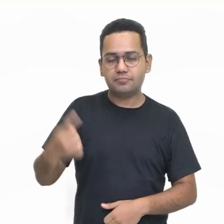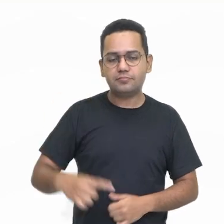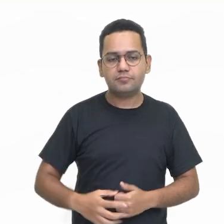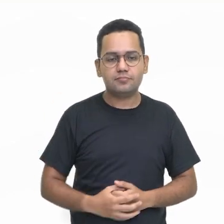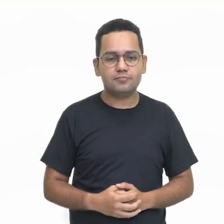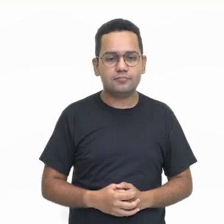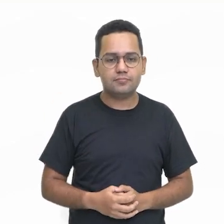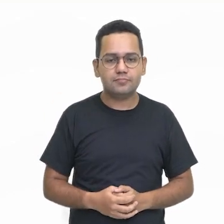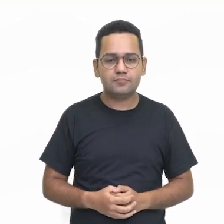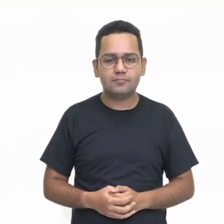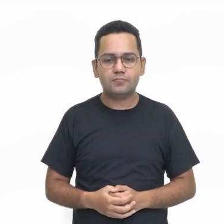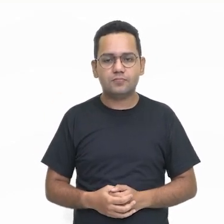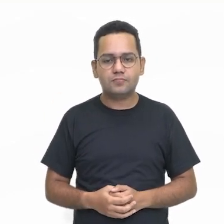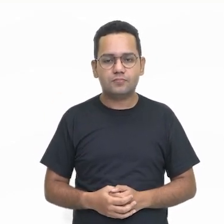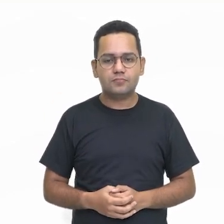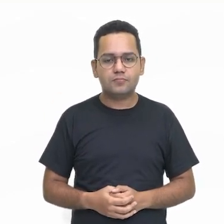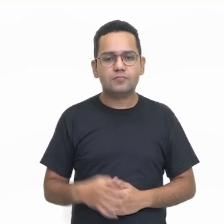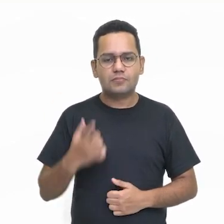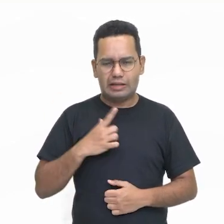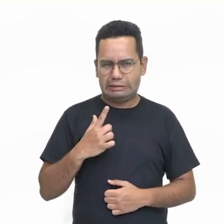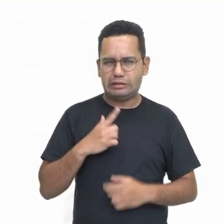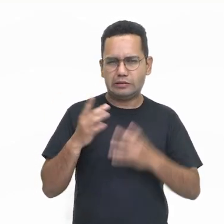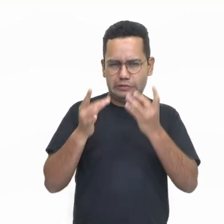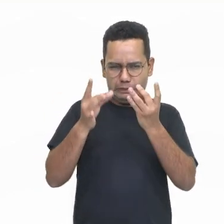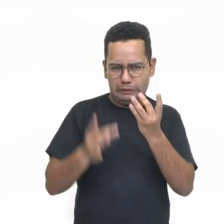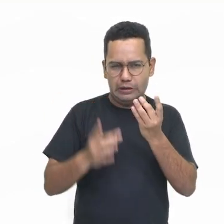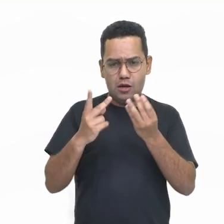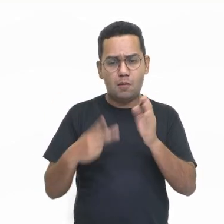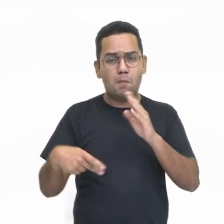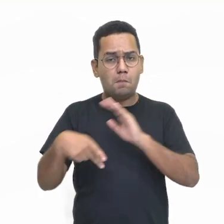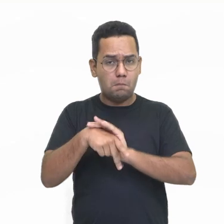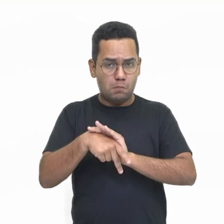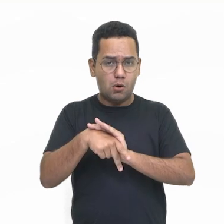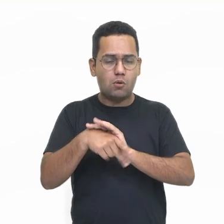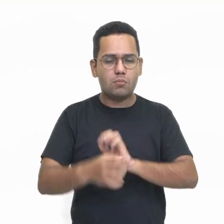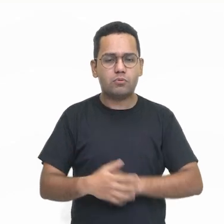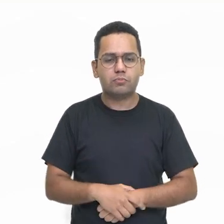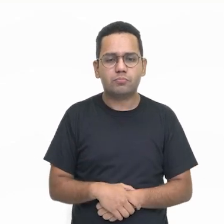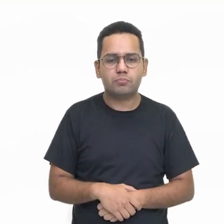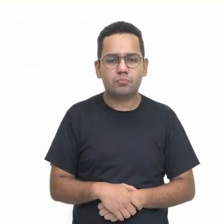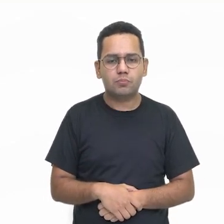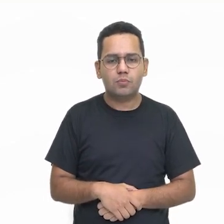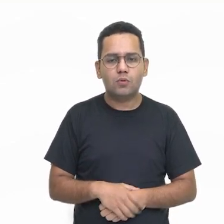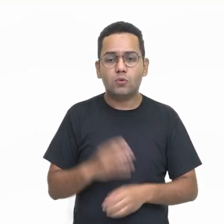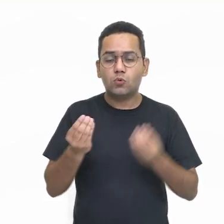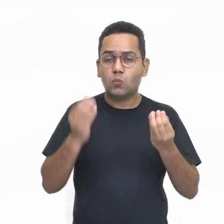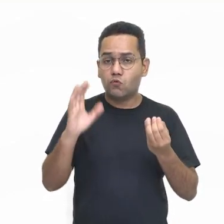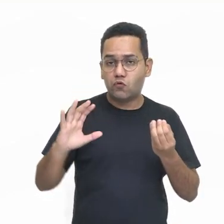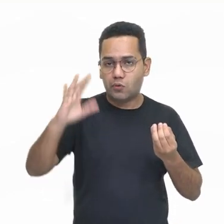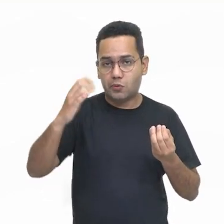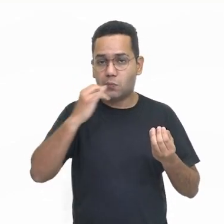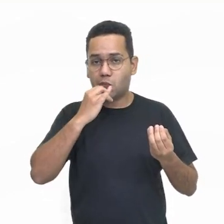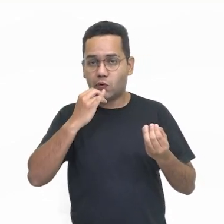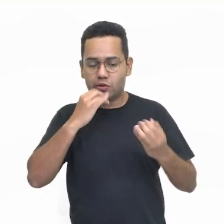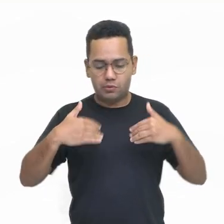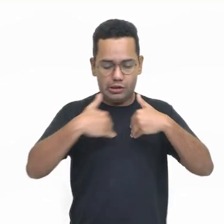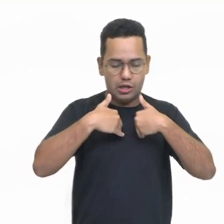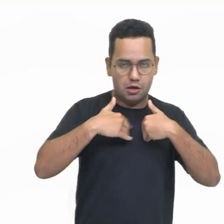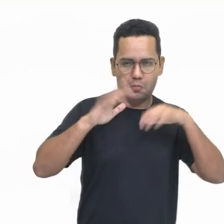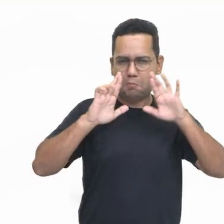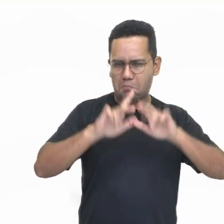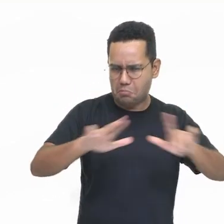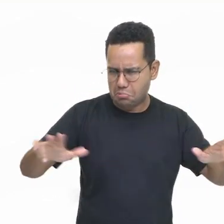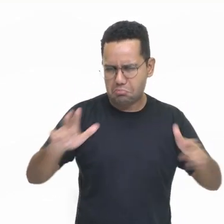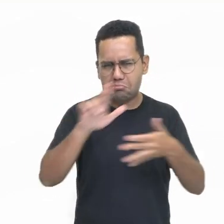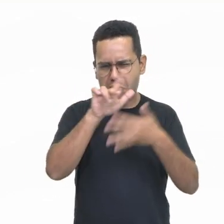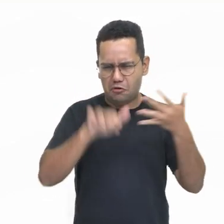relação de complexidade que há nesta relação entre esses seres vivos e o ambiente nós vamos